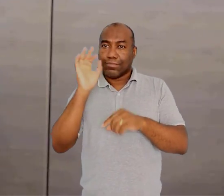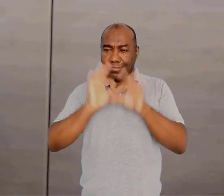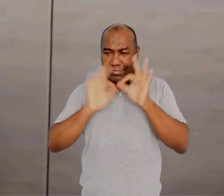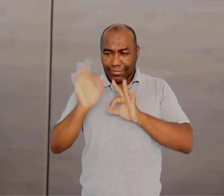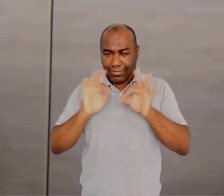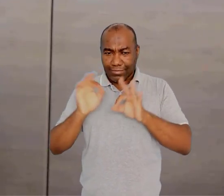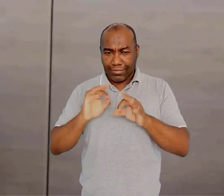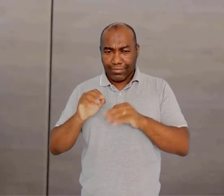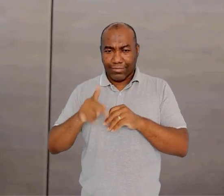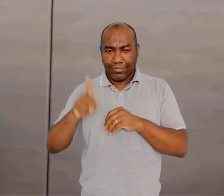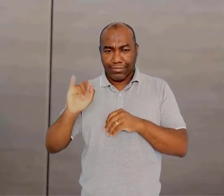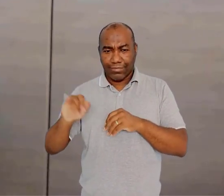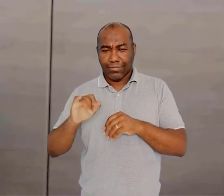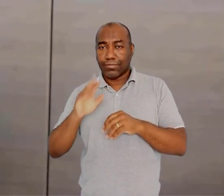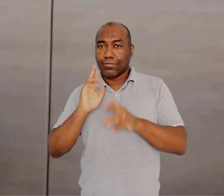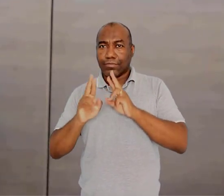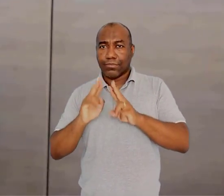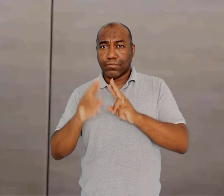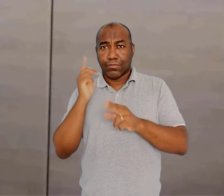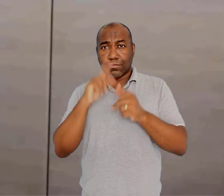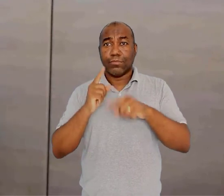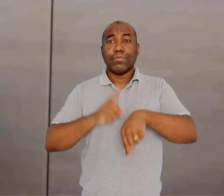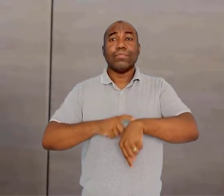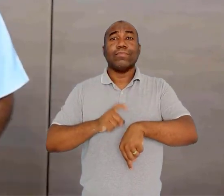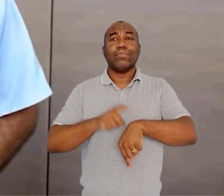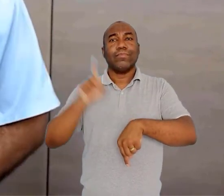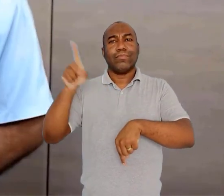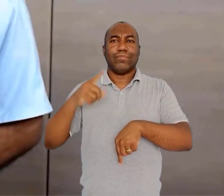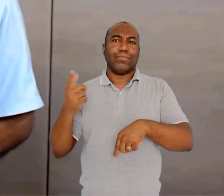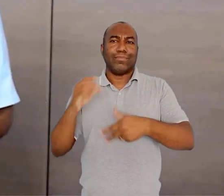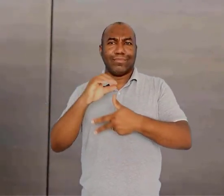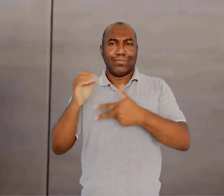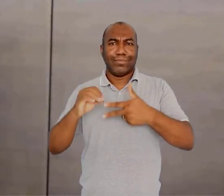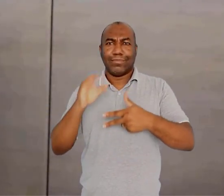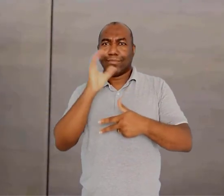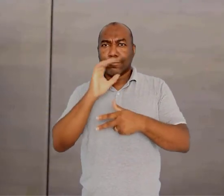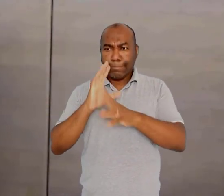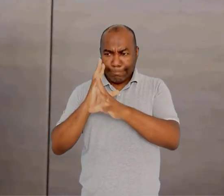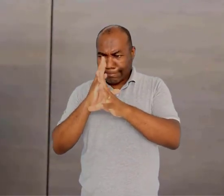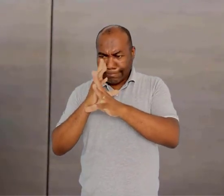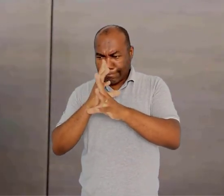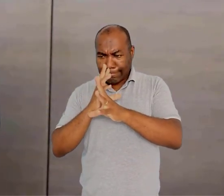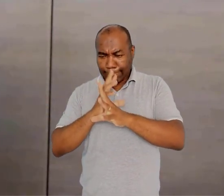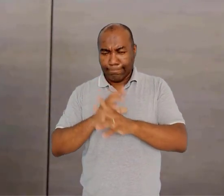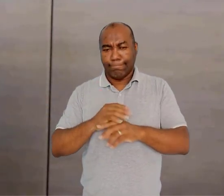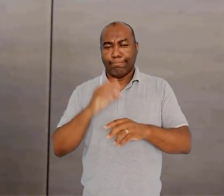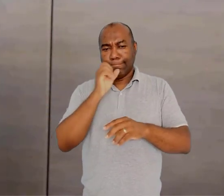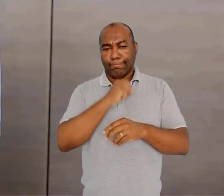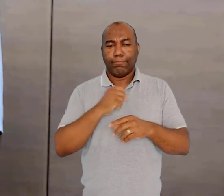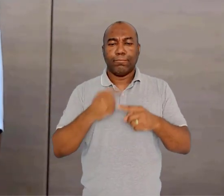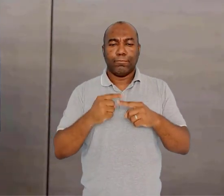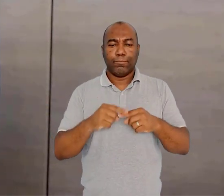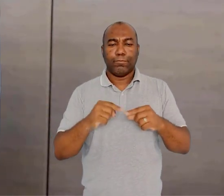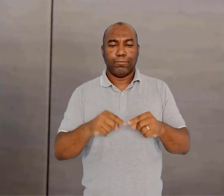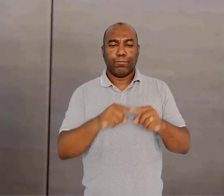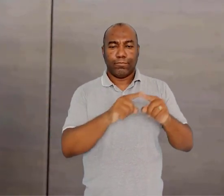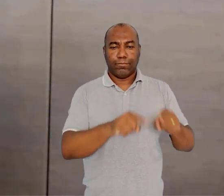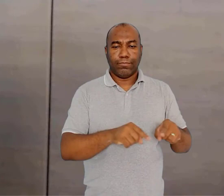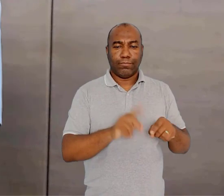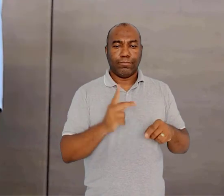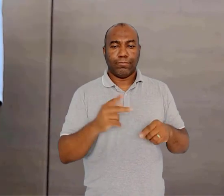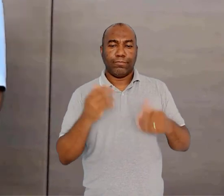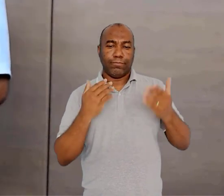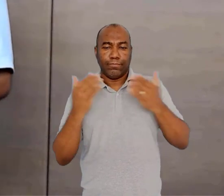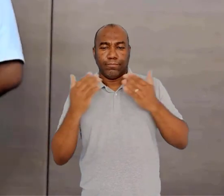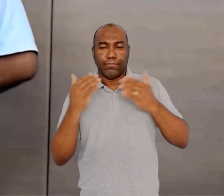usar os números, ou seja, fazer umas multiplicações um pouquinho mais rápidas. Então, quando a gente resolver esses exercícios... a gente vai ver que a gente vai ter que aproximar esses